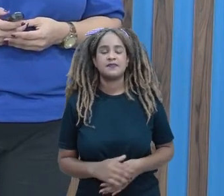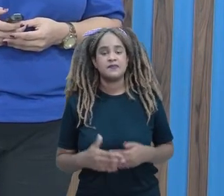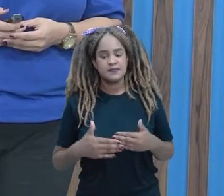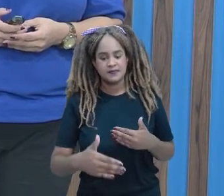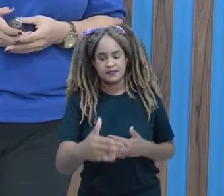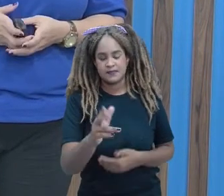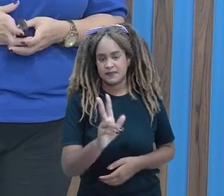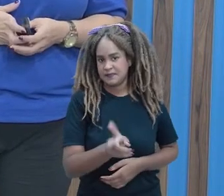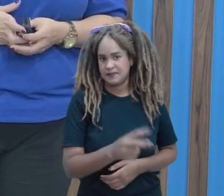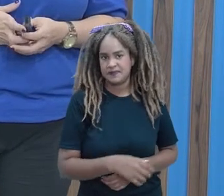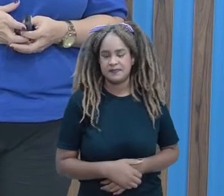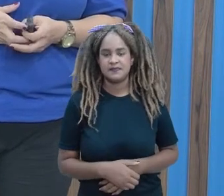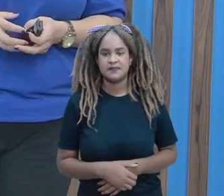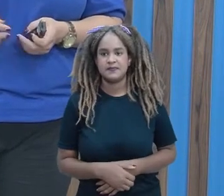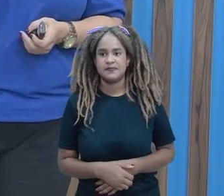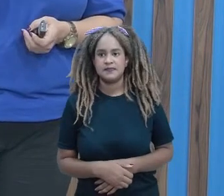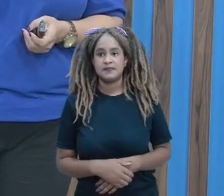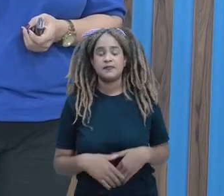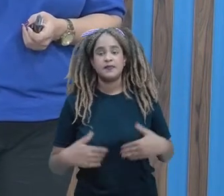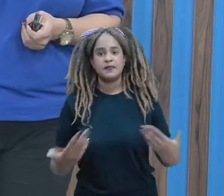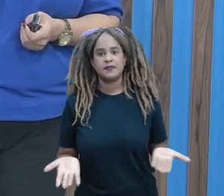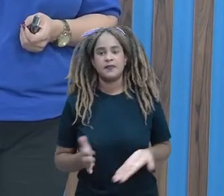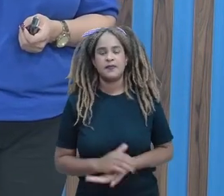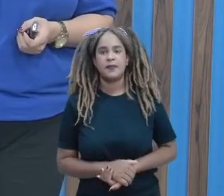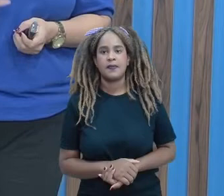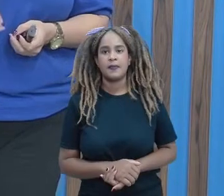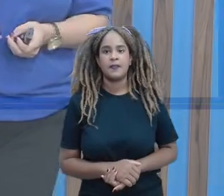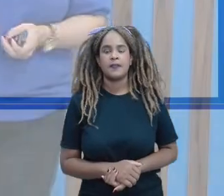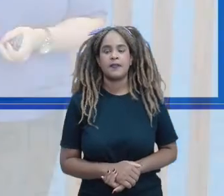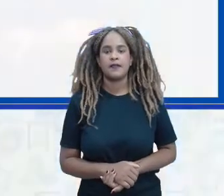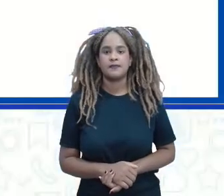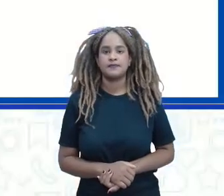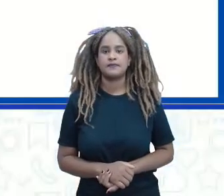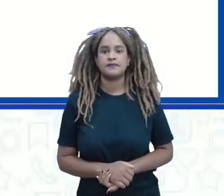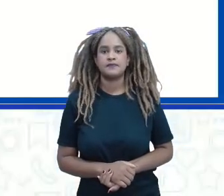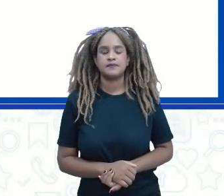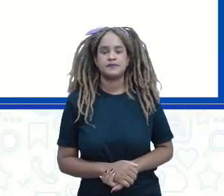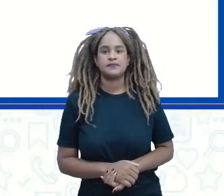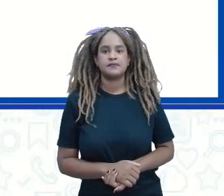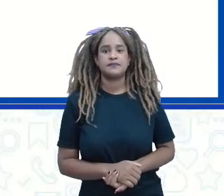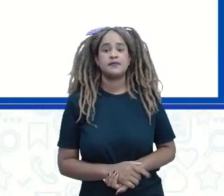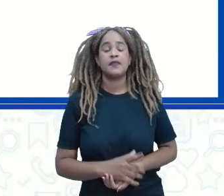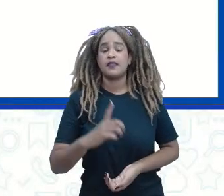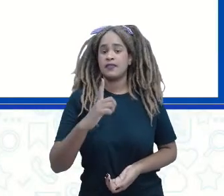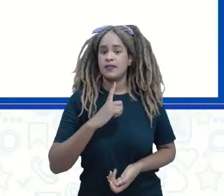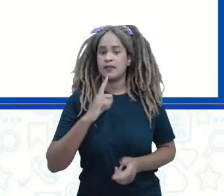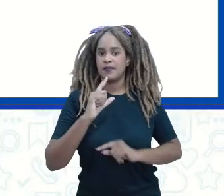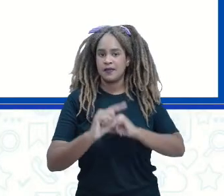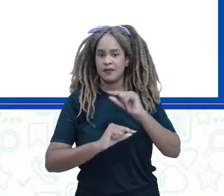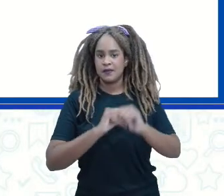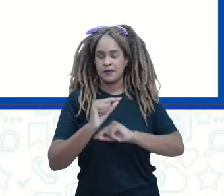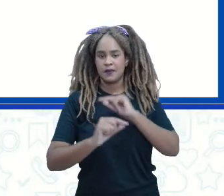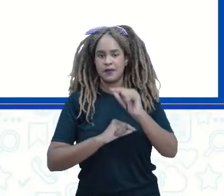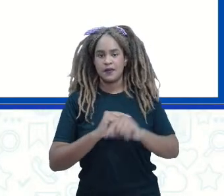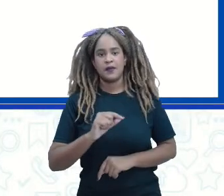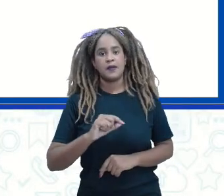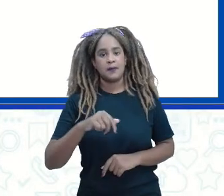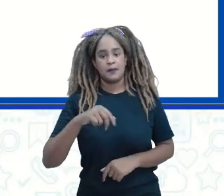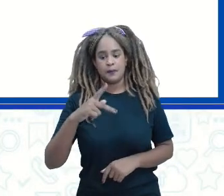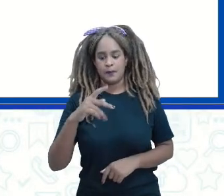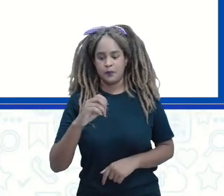seguir. Olha só, então, existem, né, pares de polos, como eu já falei para